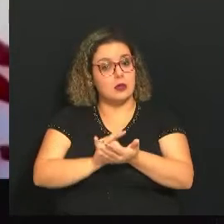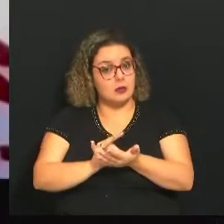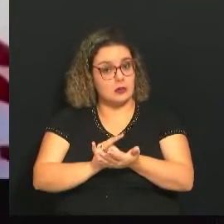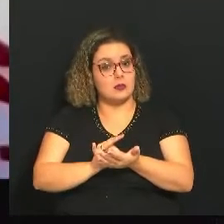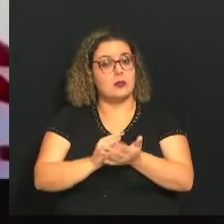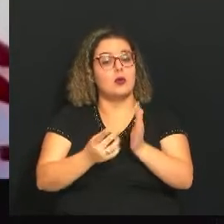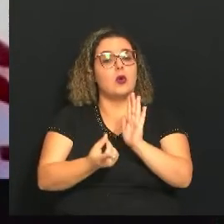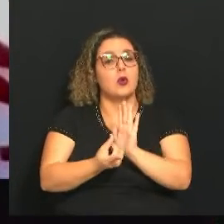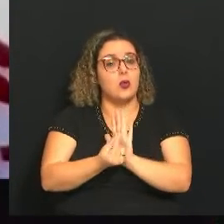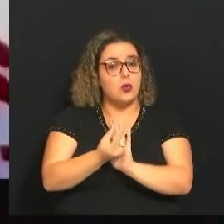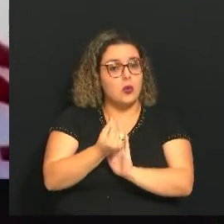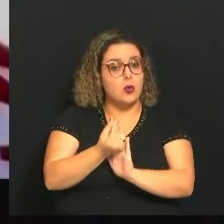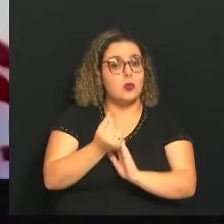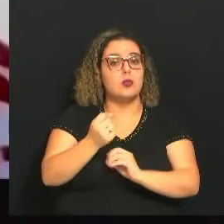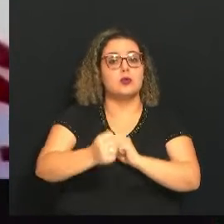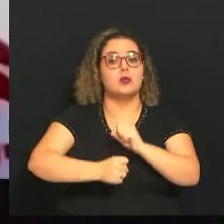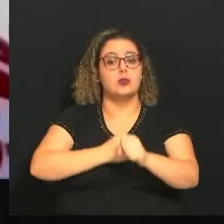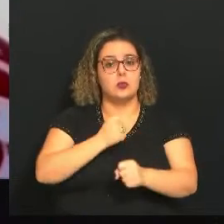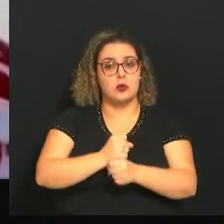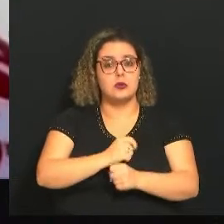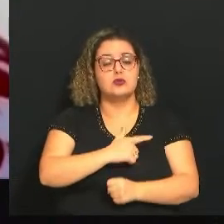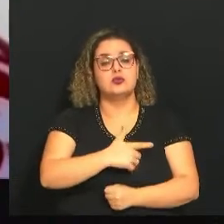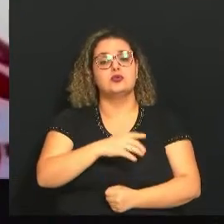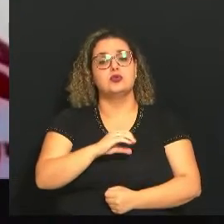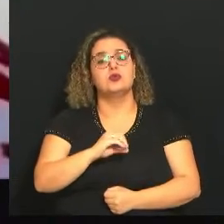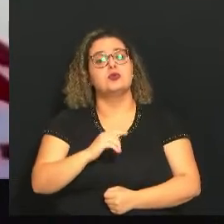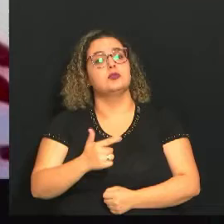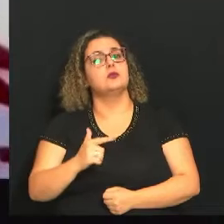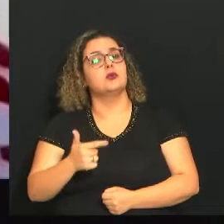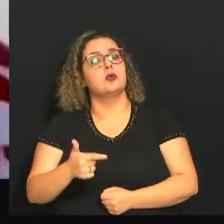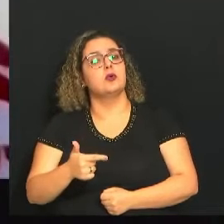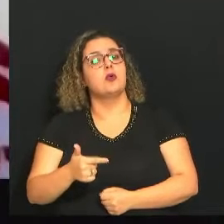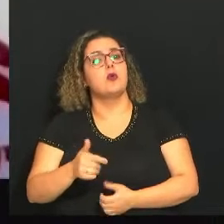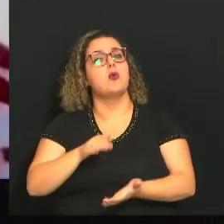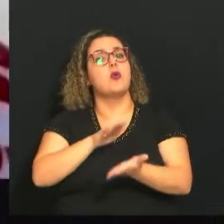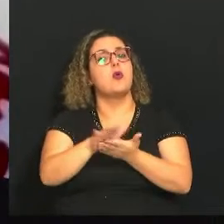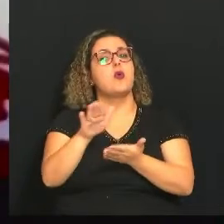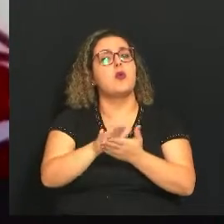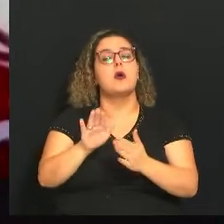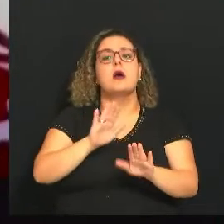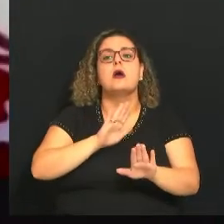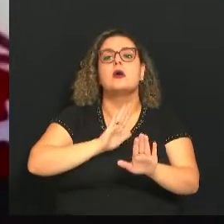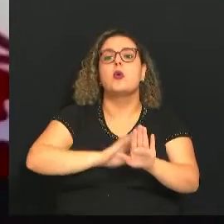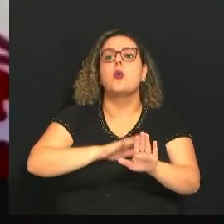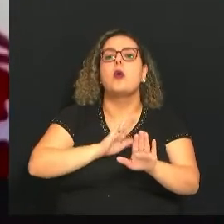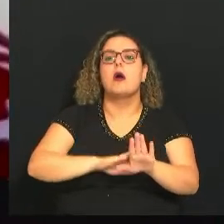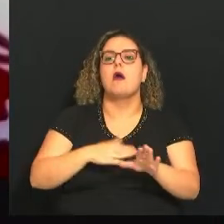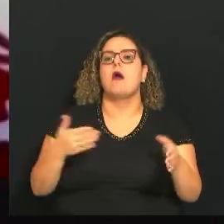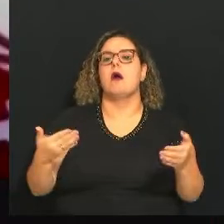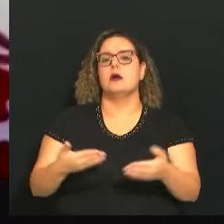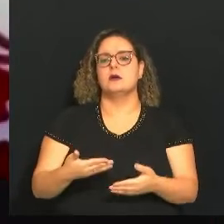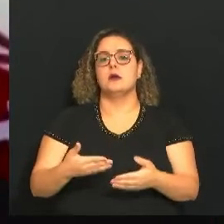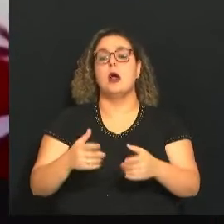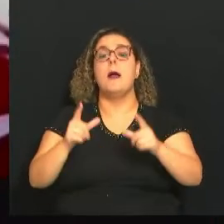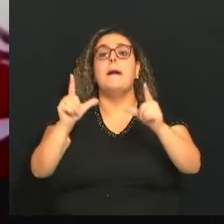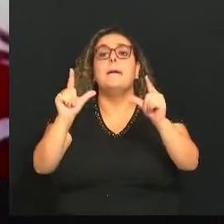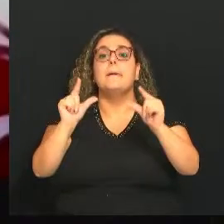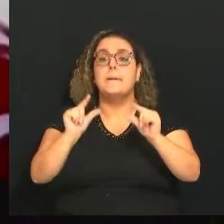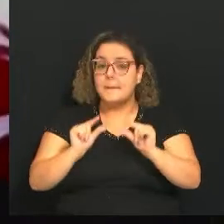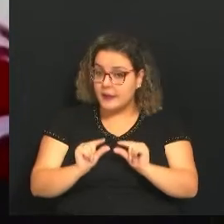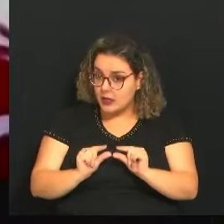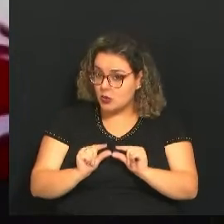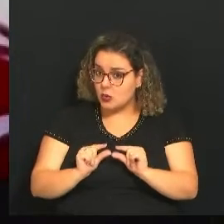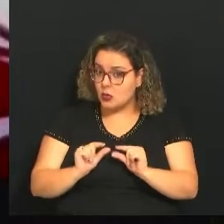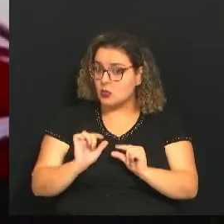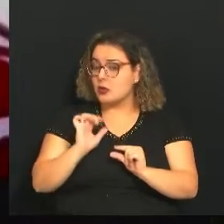para 2022 para gasto com pessoal ativo é menor do que nós realizamos em 2021. Lembrando